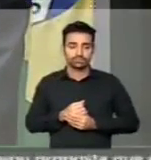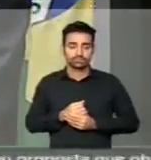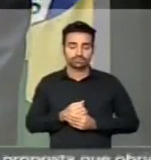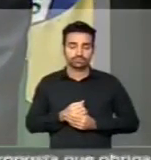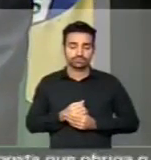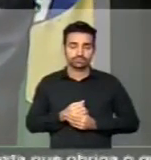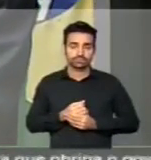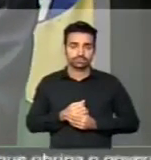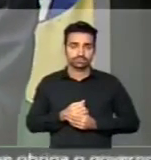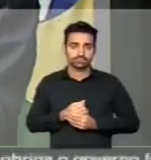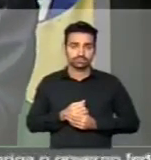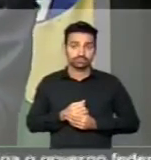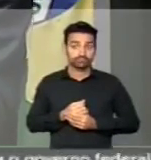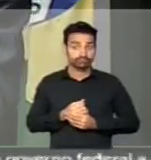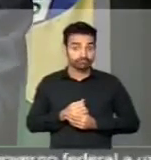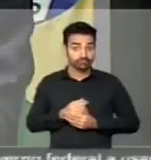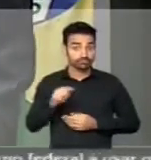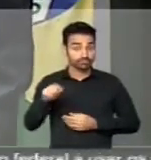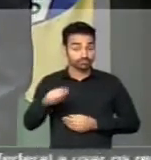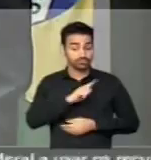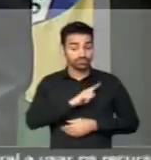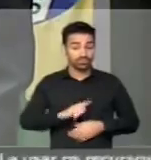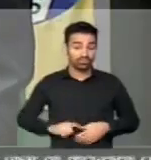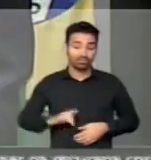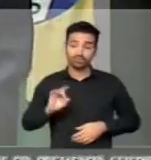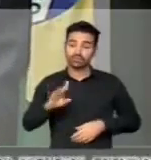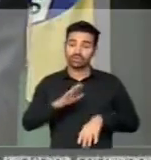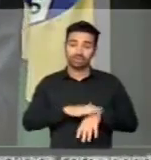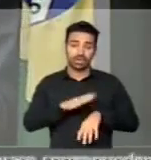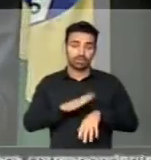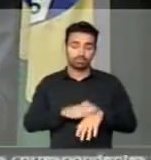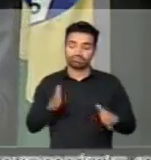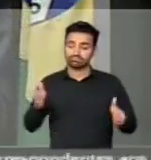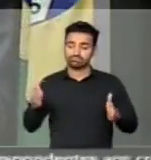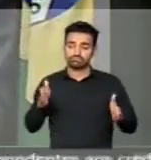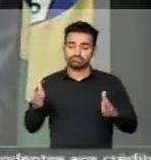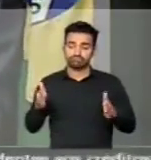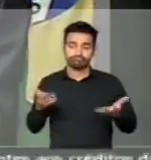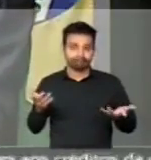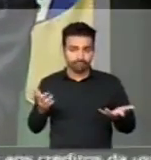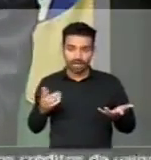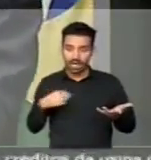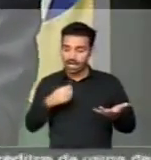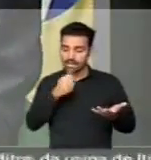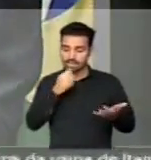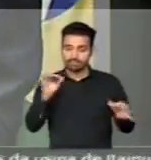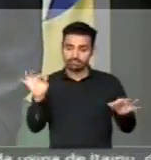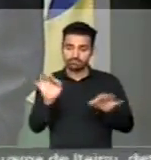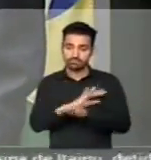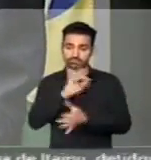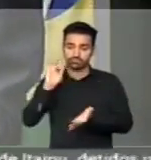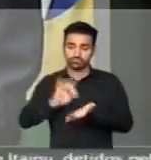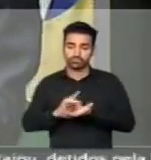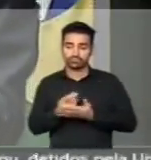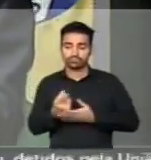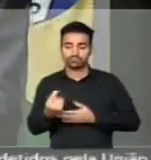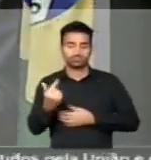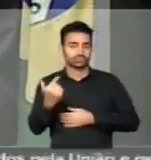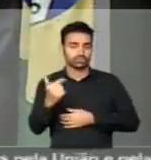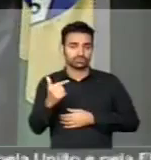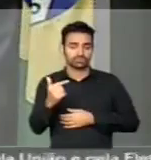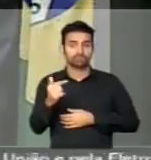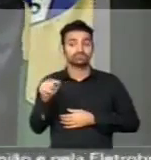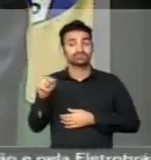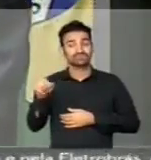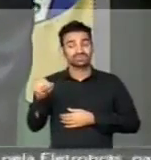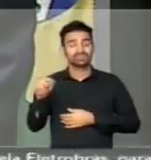contudo, é um governo de transição e está sujeito a dificuldades ainda maiores do que um governo